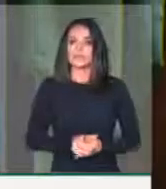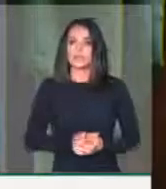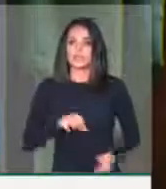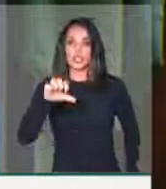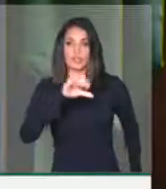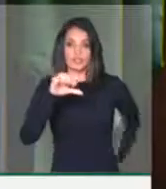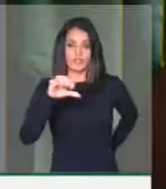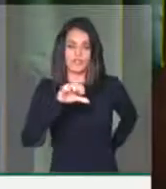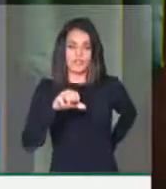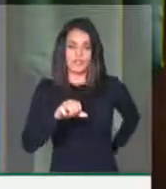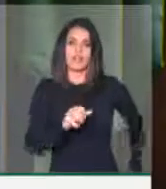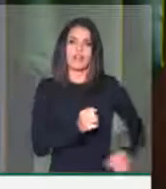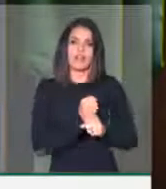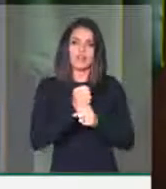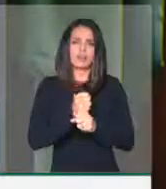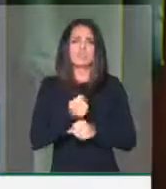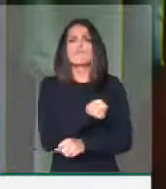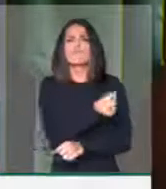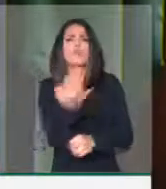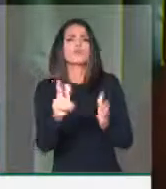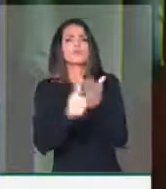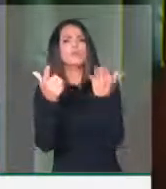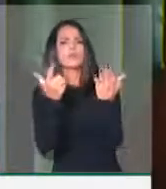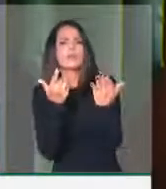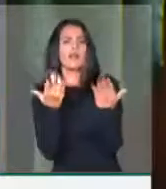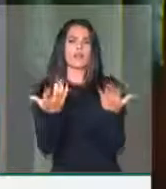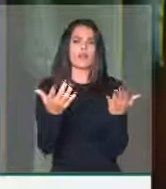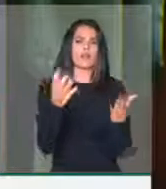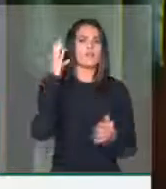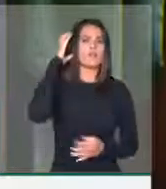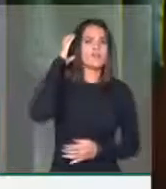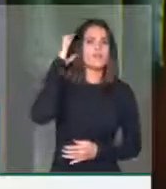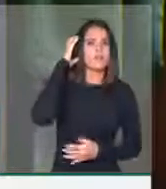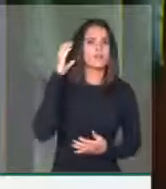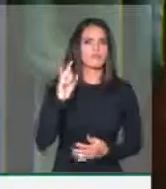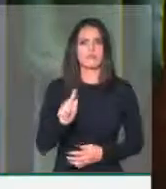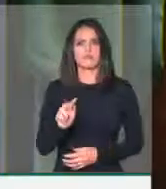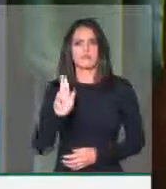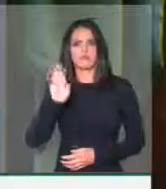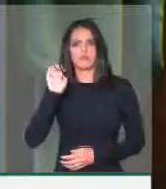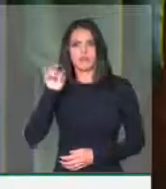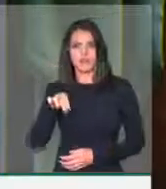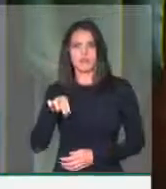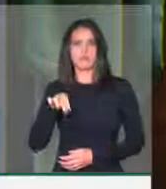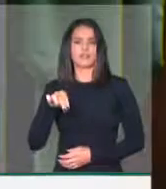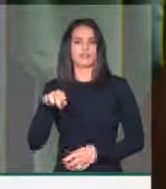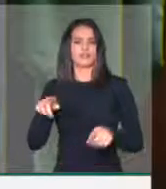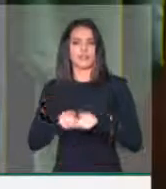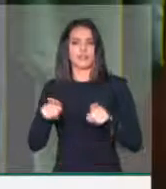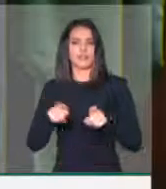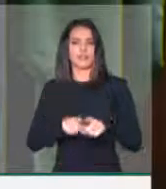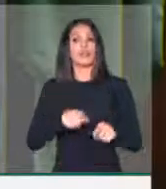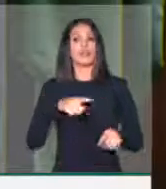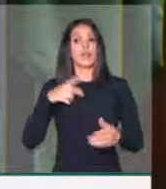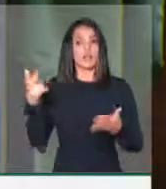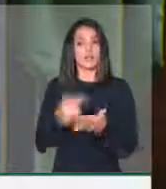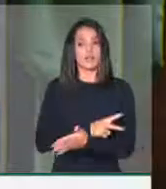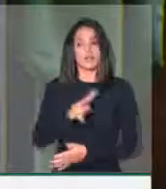verdade. Vários veículos. Ao Glenn Greenwald, que trouxe à tona o caso da Vaza